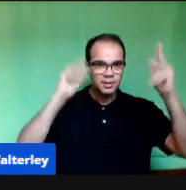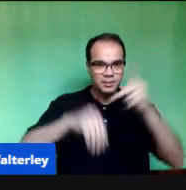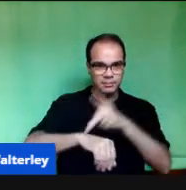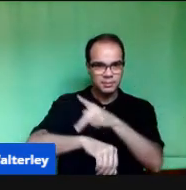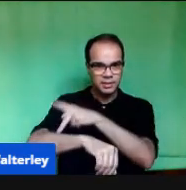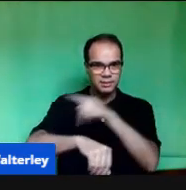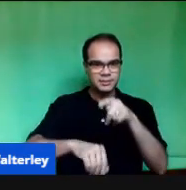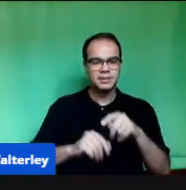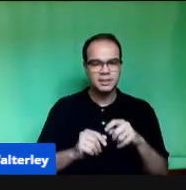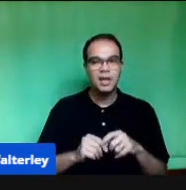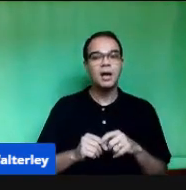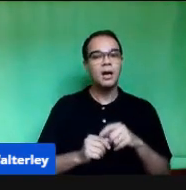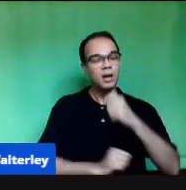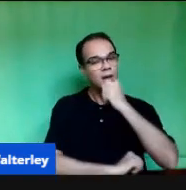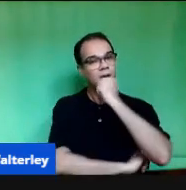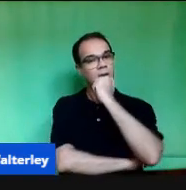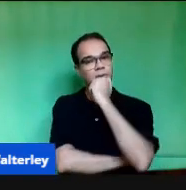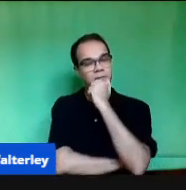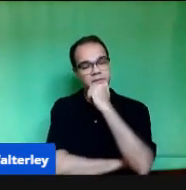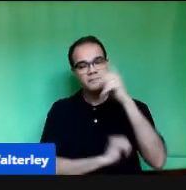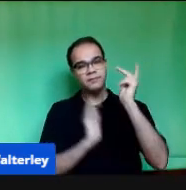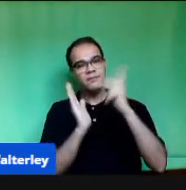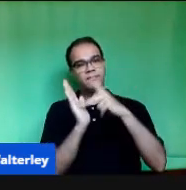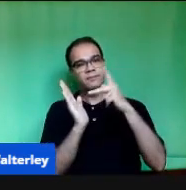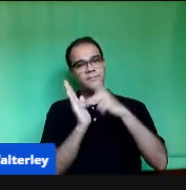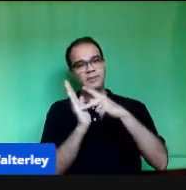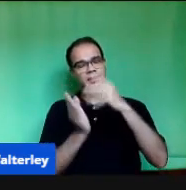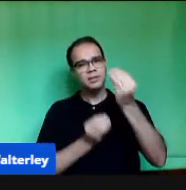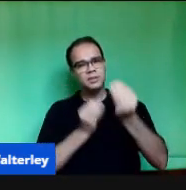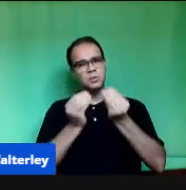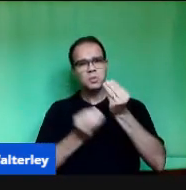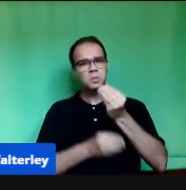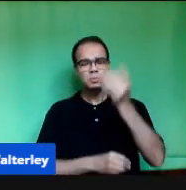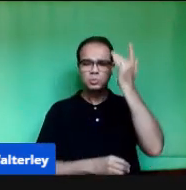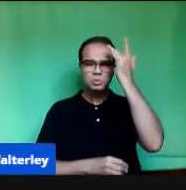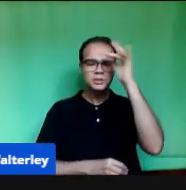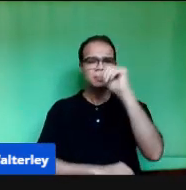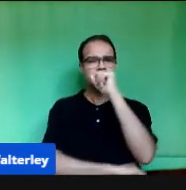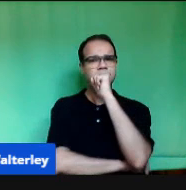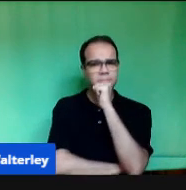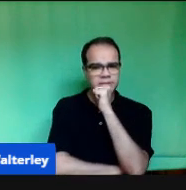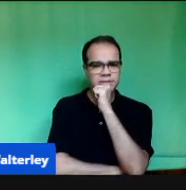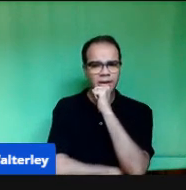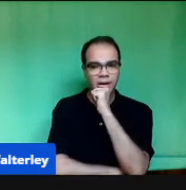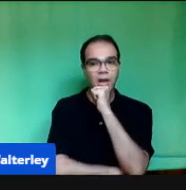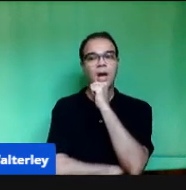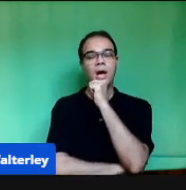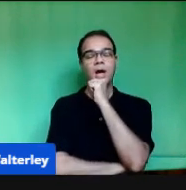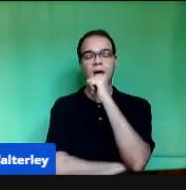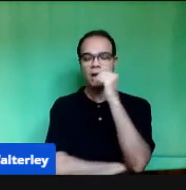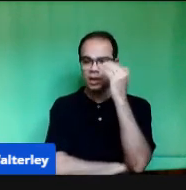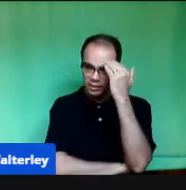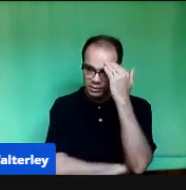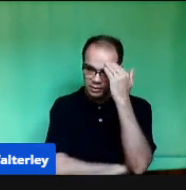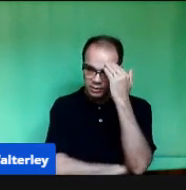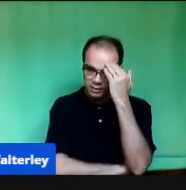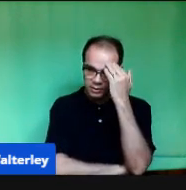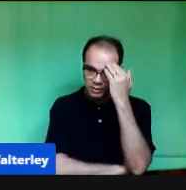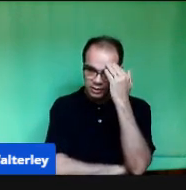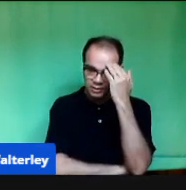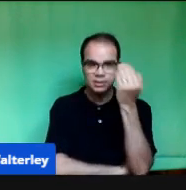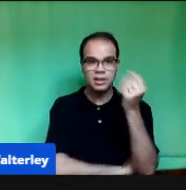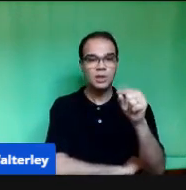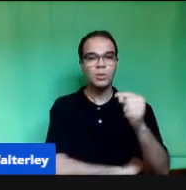Informação claras, técnicas, objetivas e científicas. Não é o que eu acho como Leonardo,